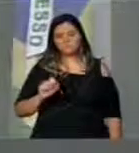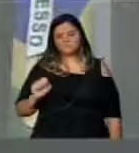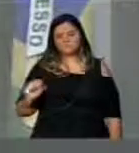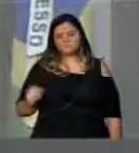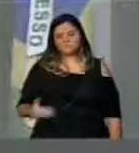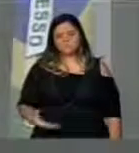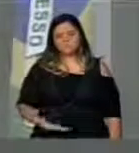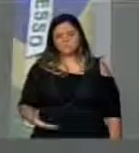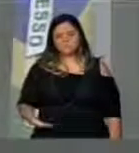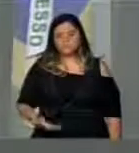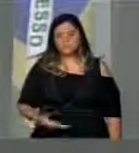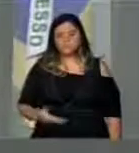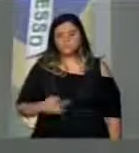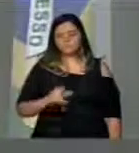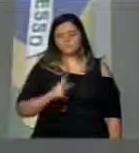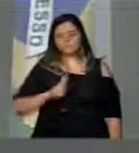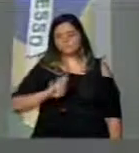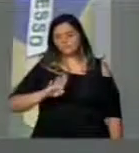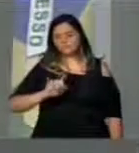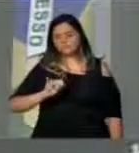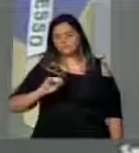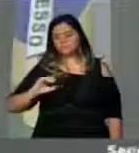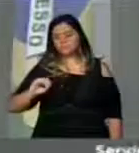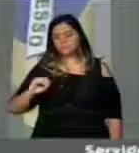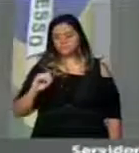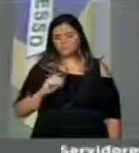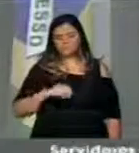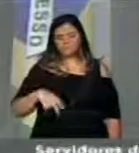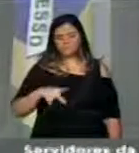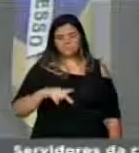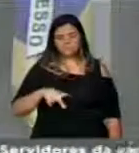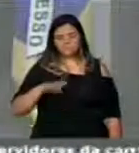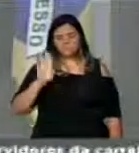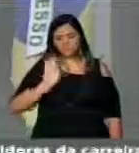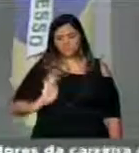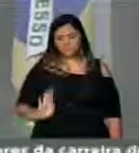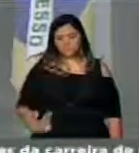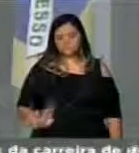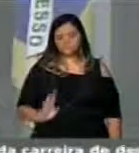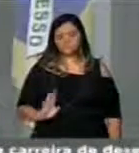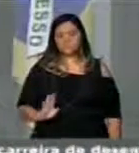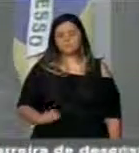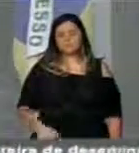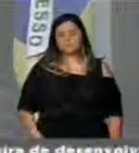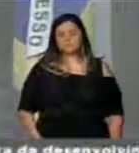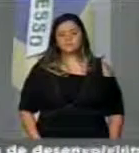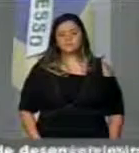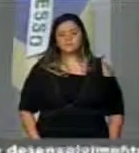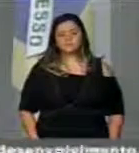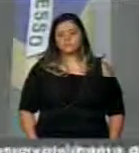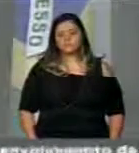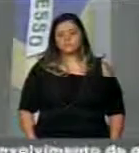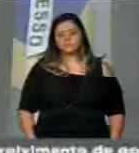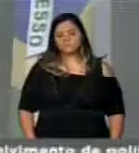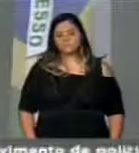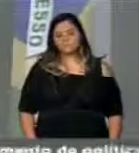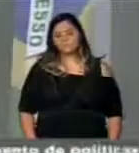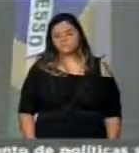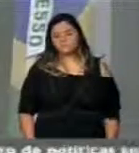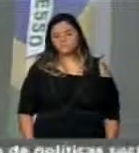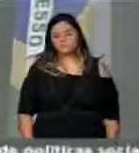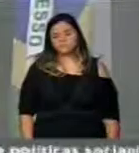ricardo mal fez com relação ao servidor do judiciário tem que ser compatível também com os demais segmentos do